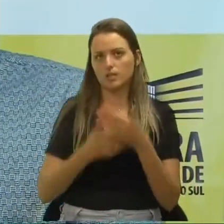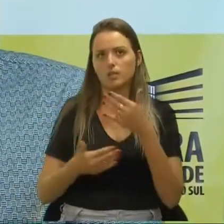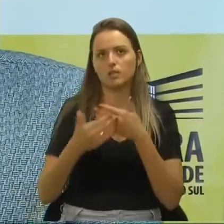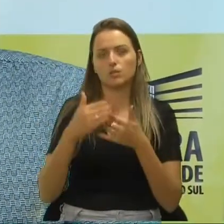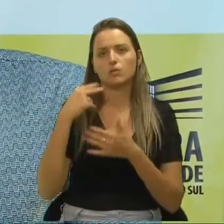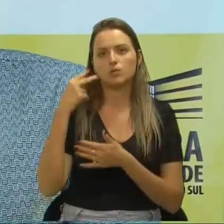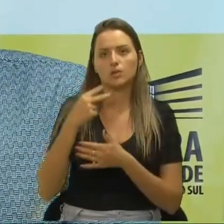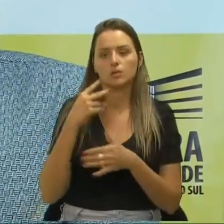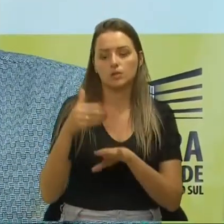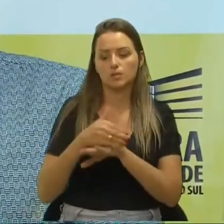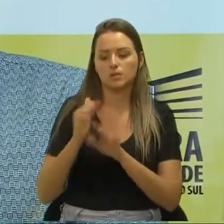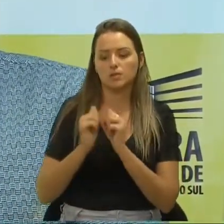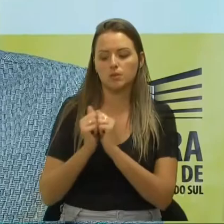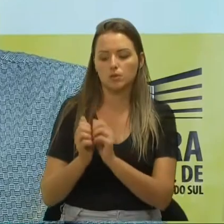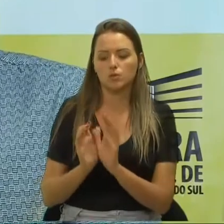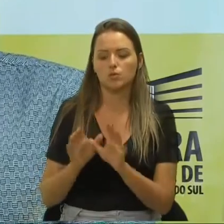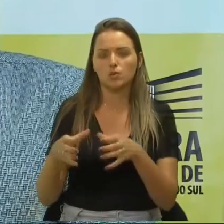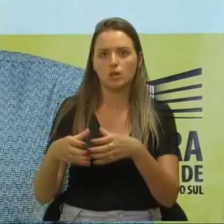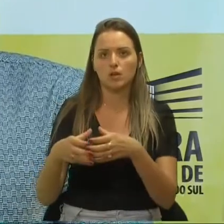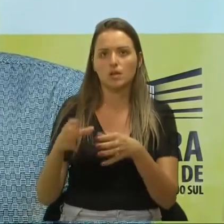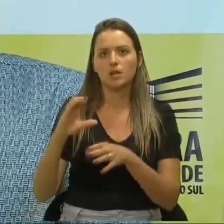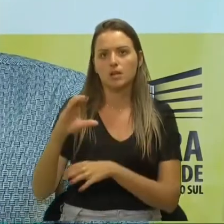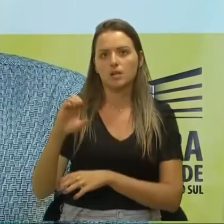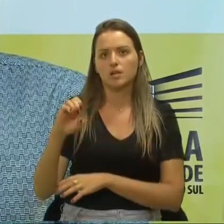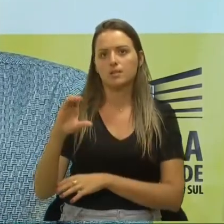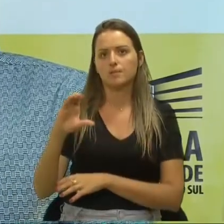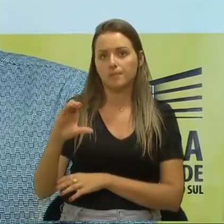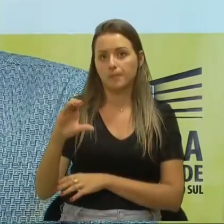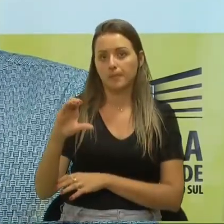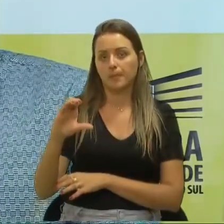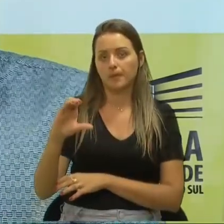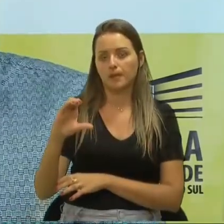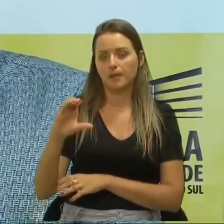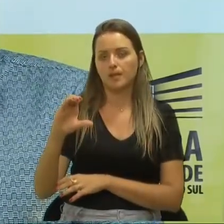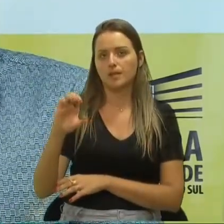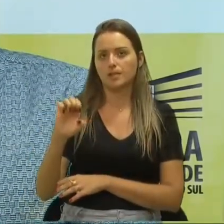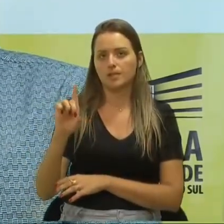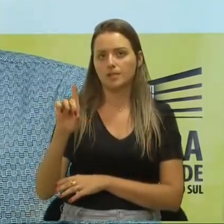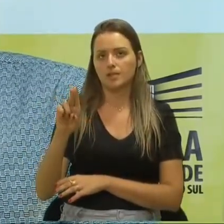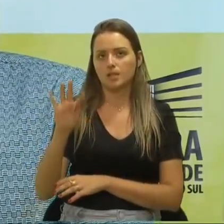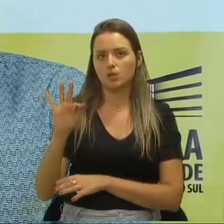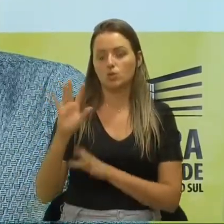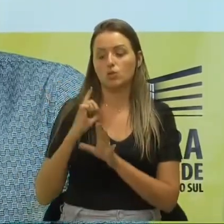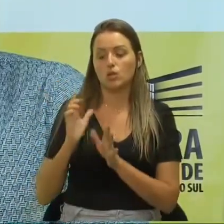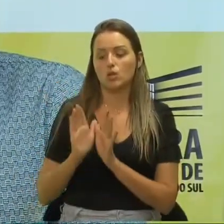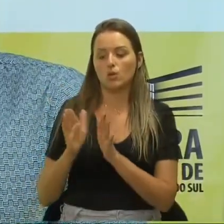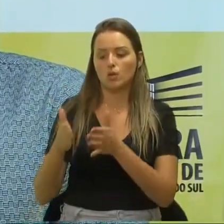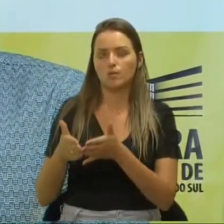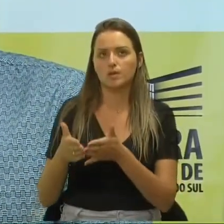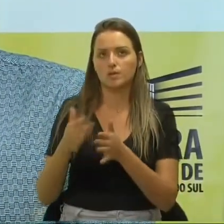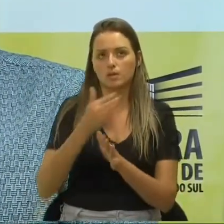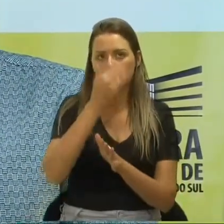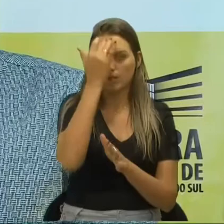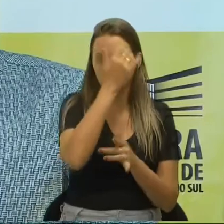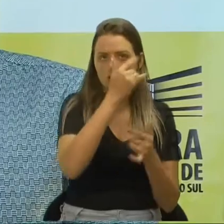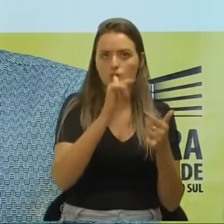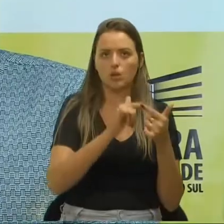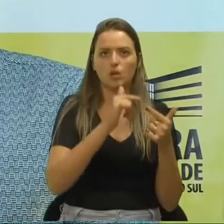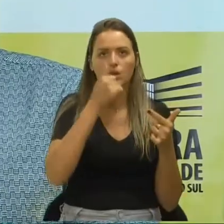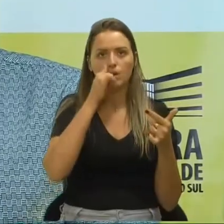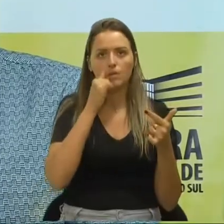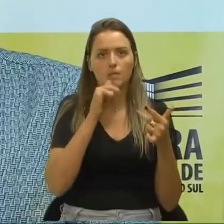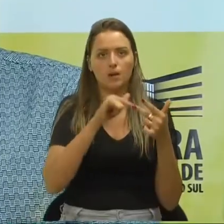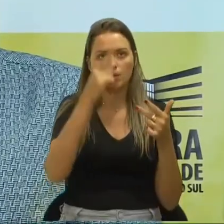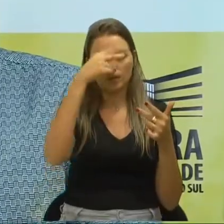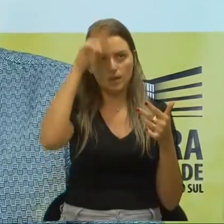vereadores, membros da comissão da SEDUT, por me conduzir à presidência dessa comissão, os vereadores Adiló, Paula Iores,